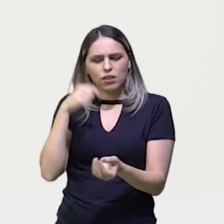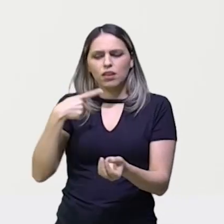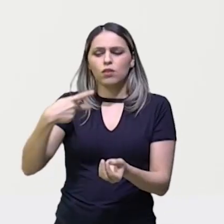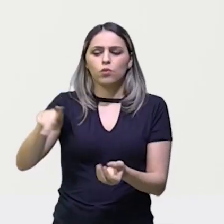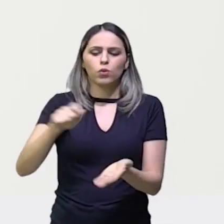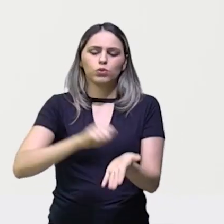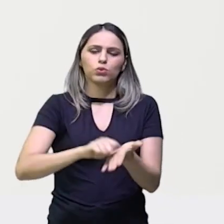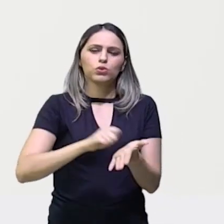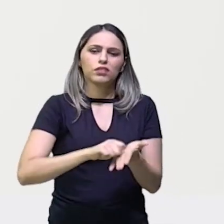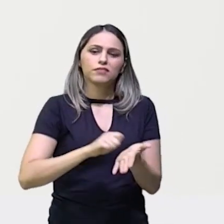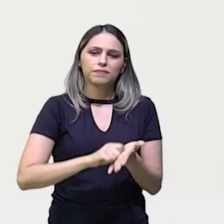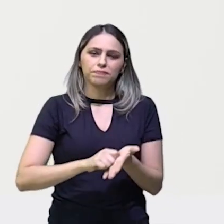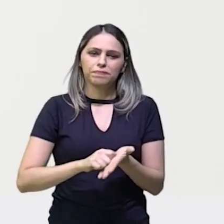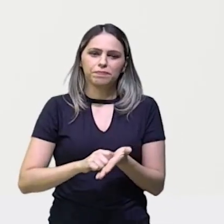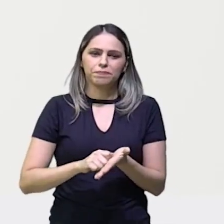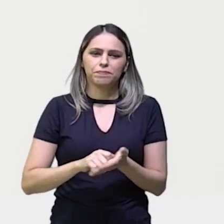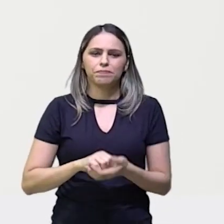Para